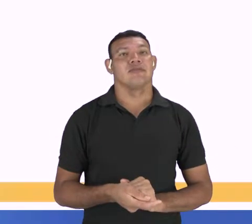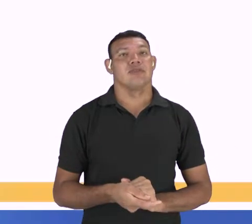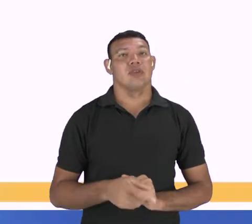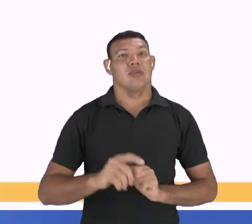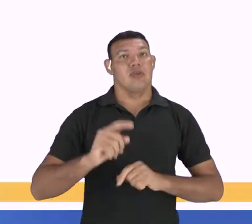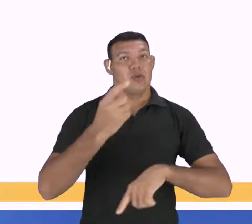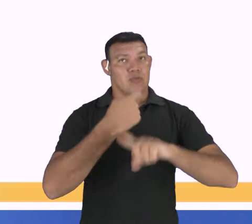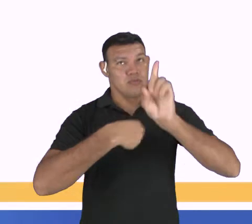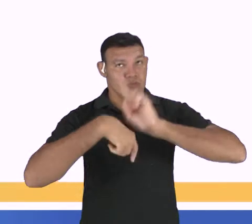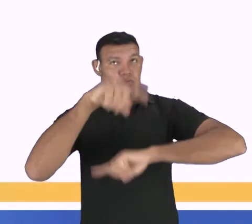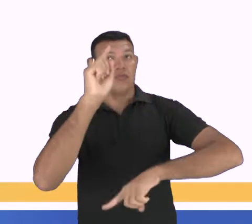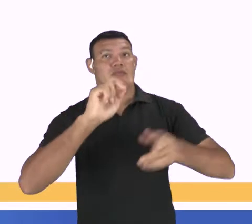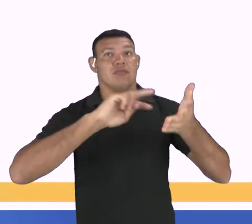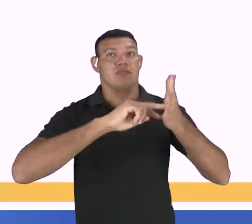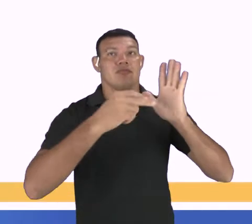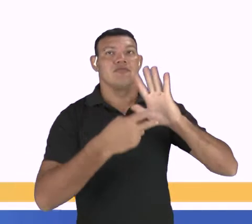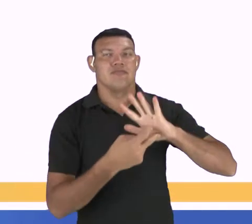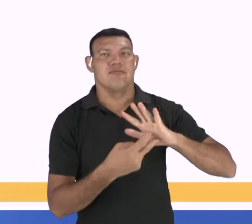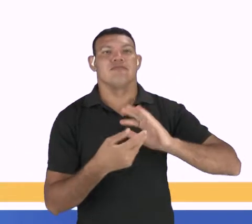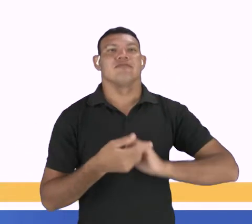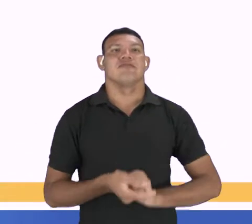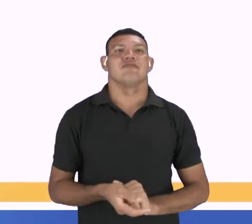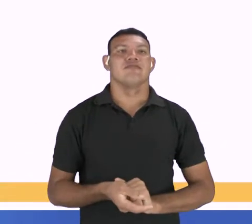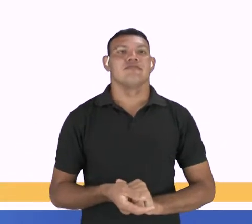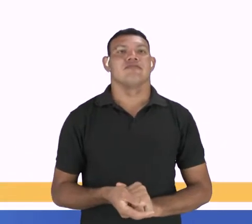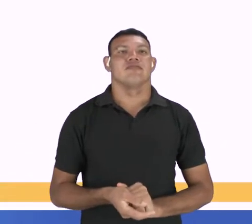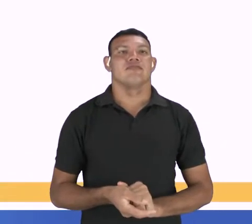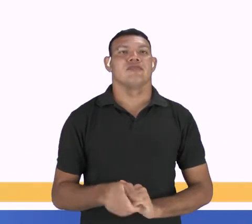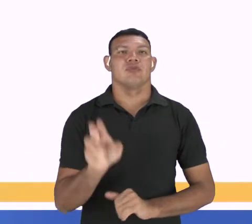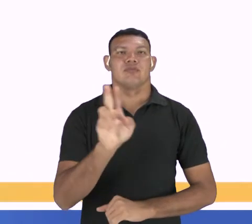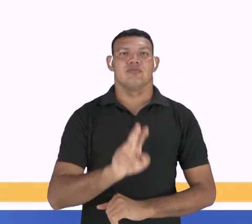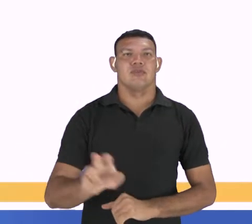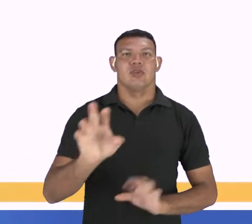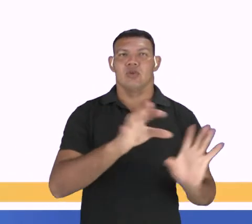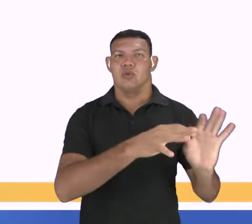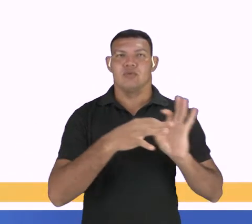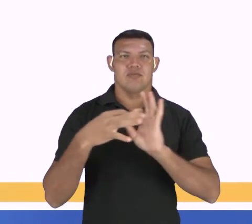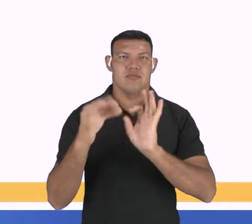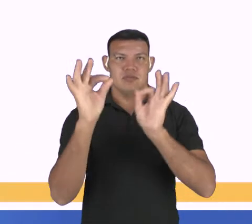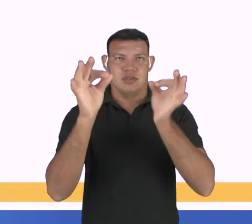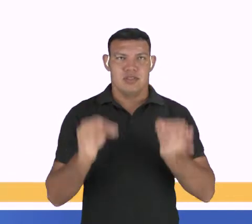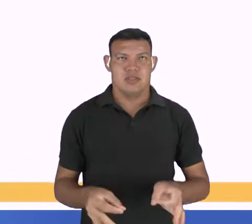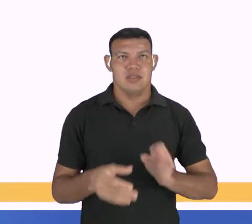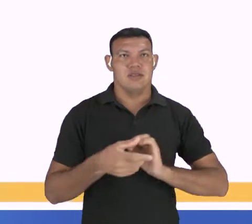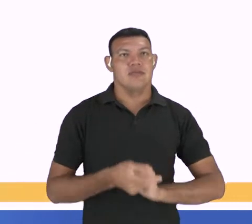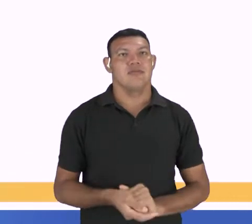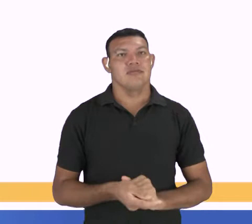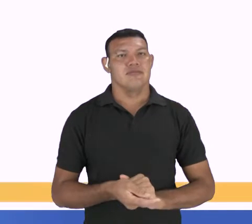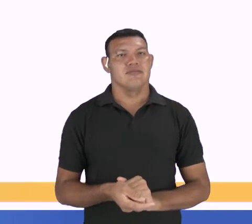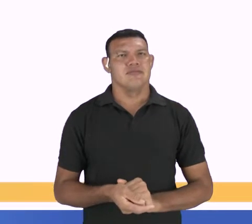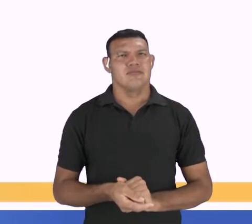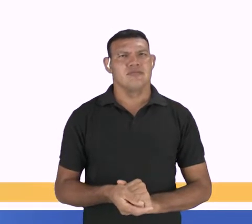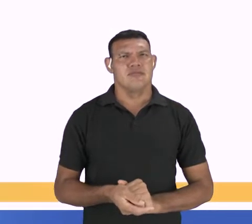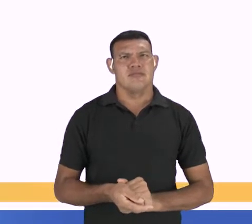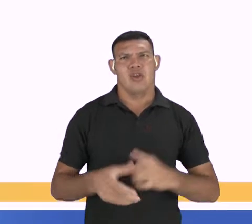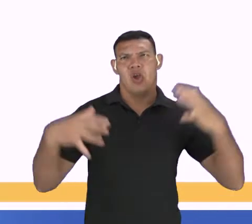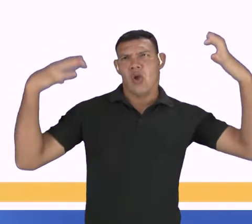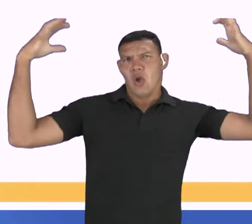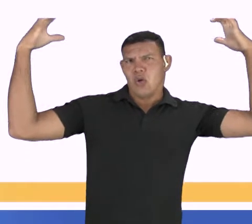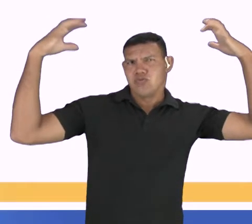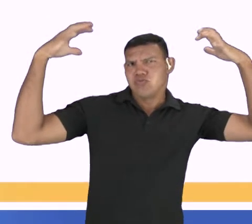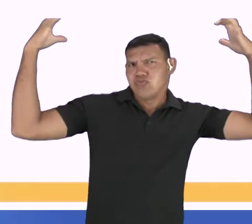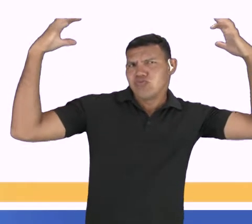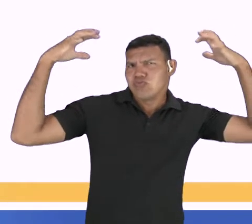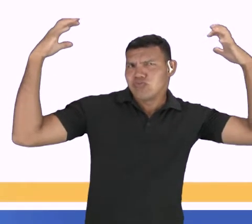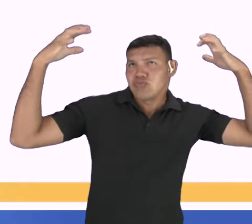imagem. E a frase diz, It's raining cats and dogs. Está chovendo gatos e cachorros. Eu não